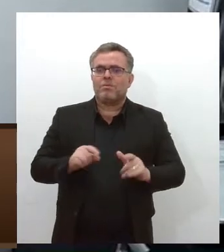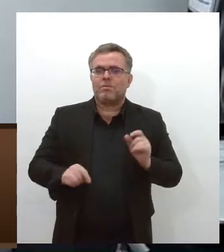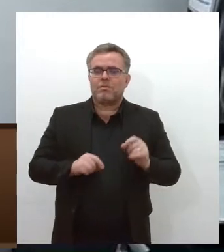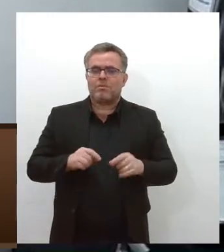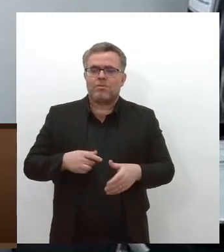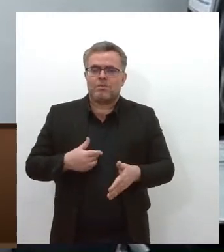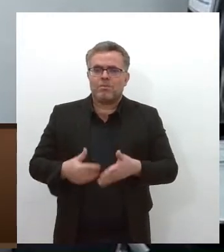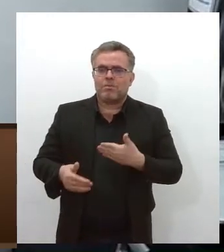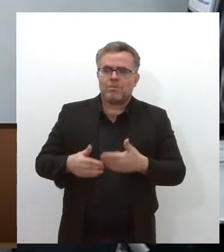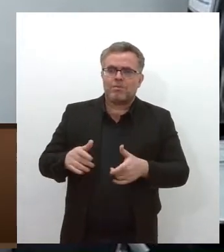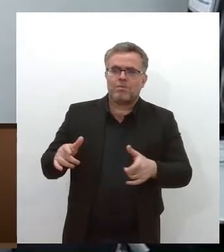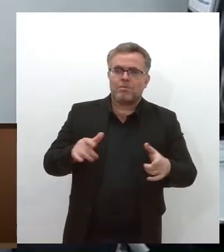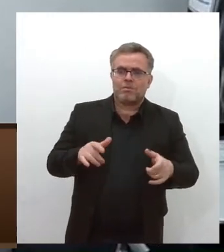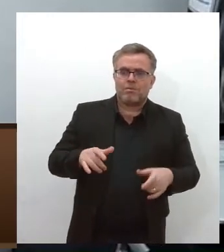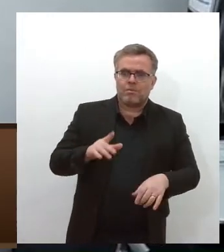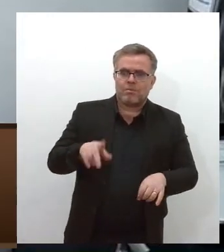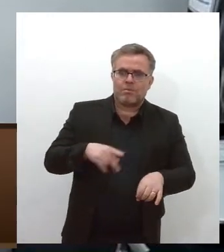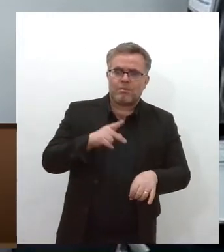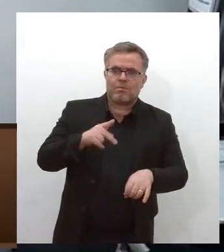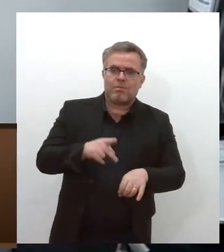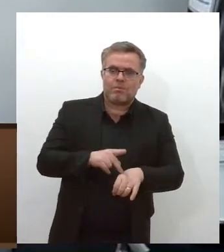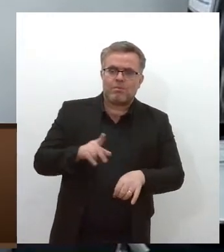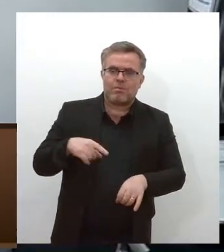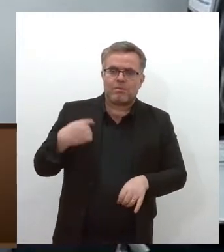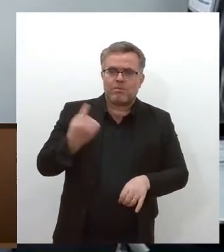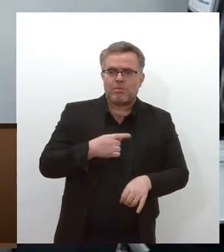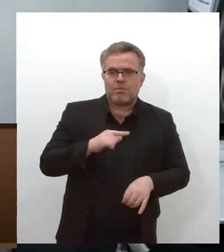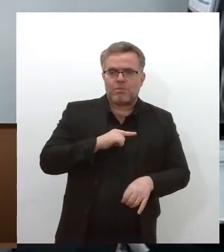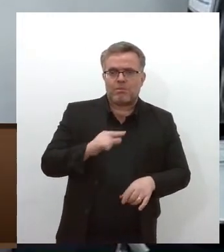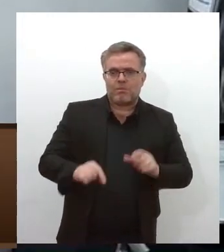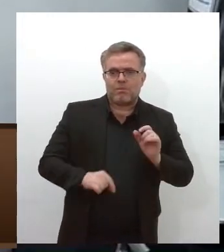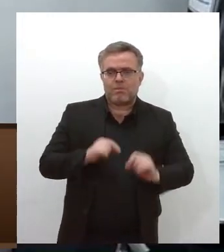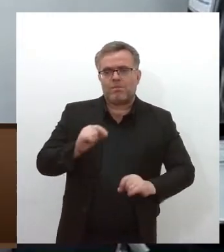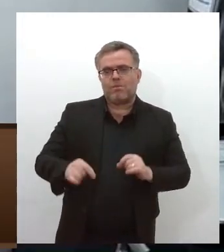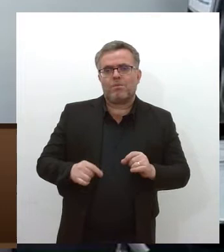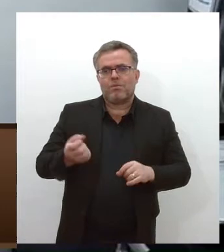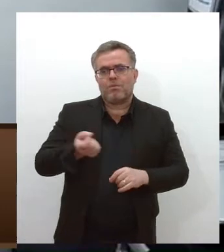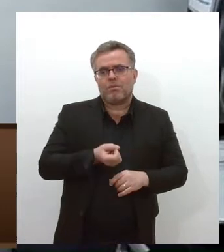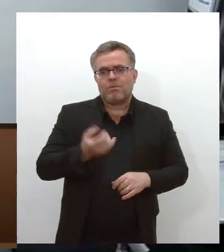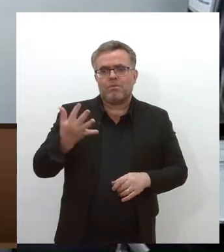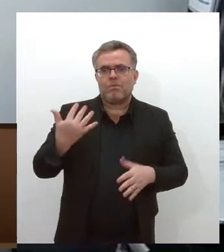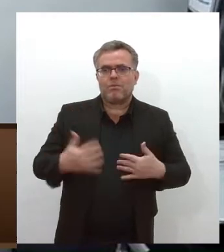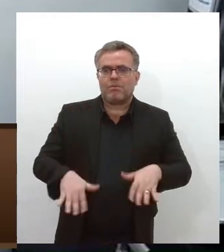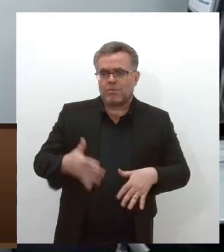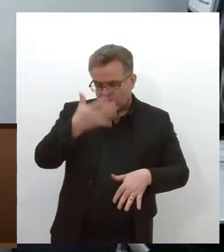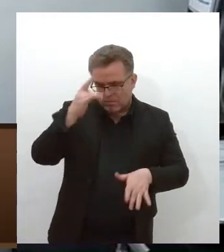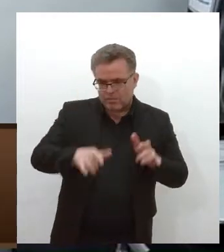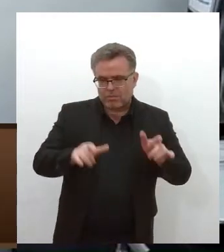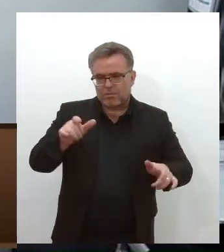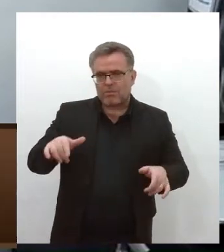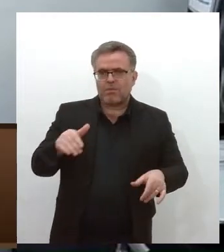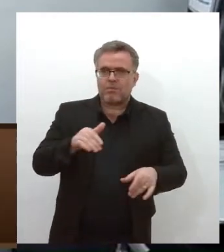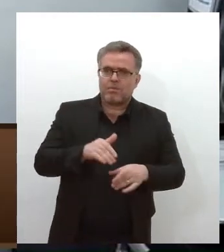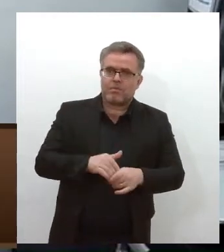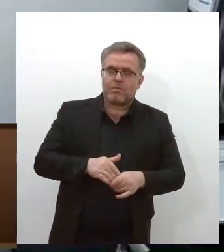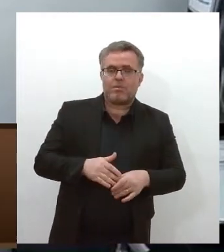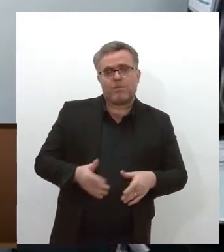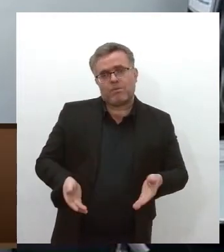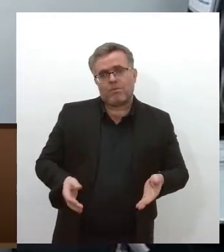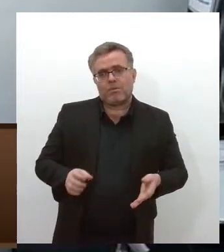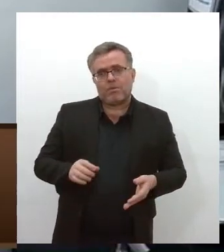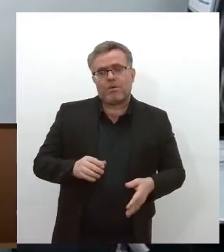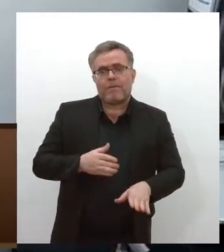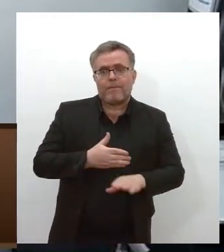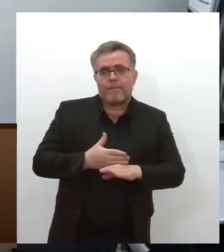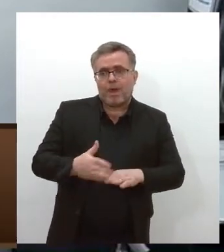país, que nós ainda temos um número muito grande de pessoas que ou vão votar em branco ou nulo, mas não apenas isso, de